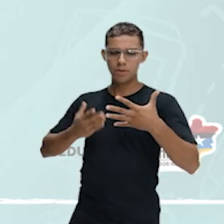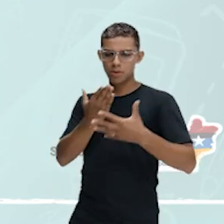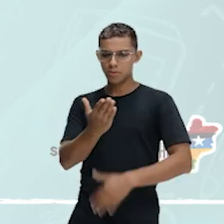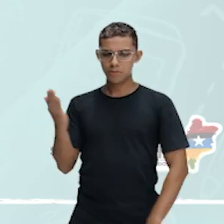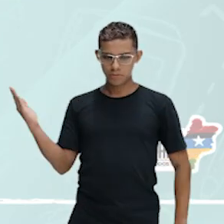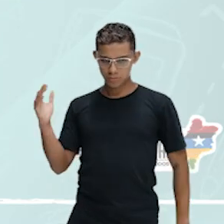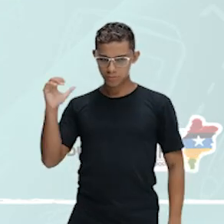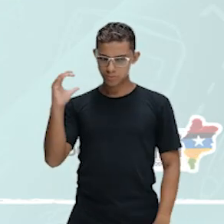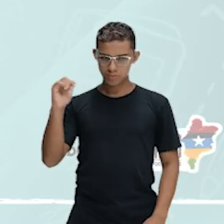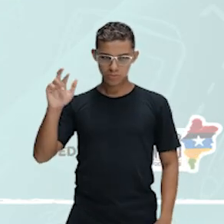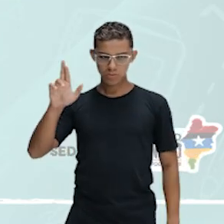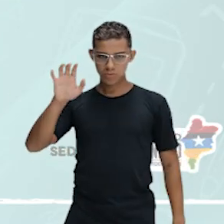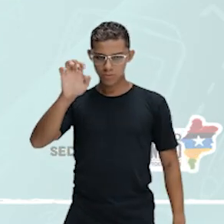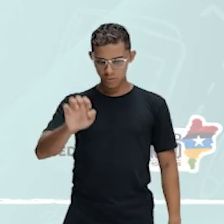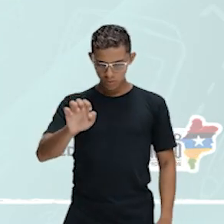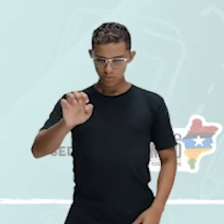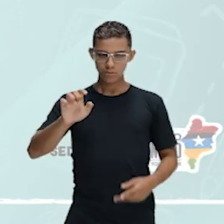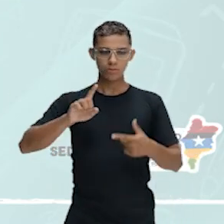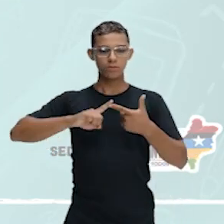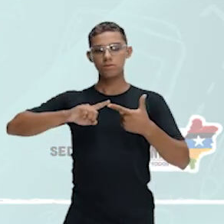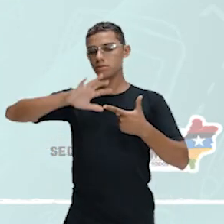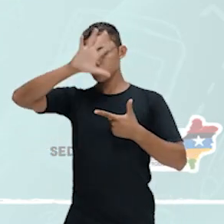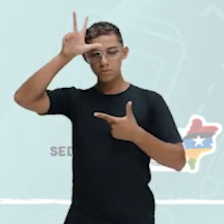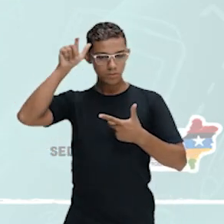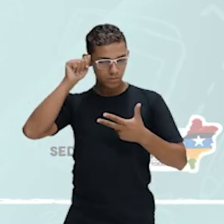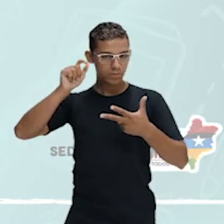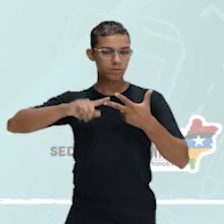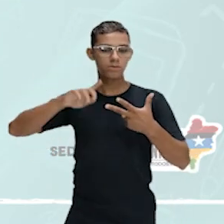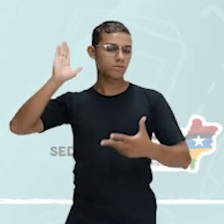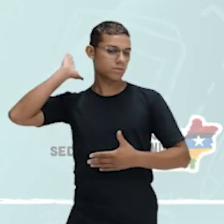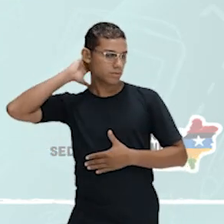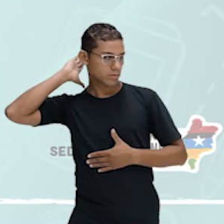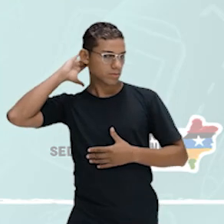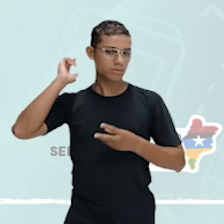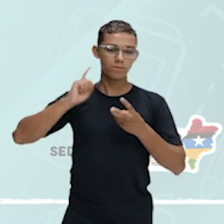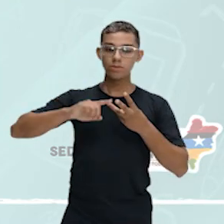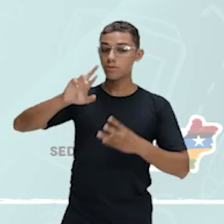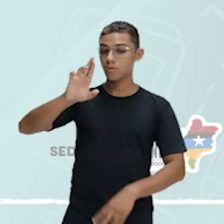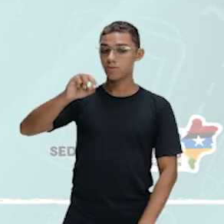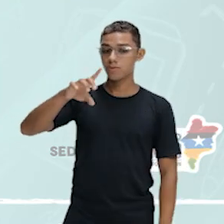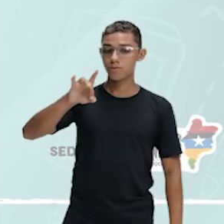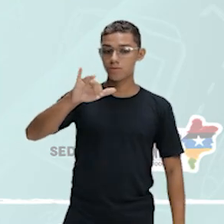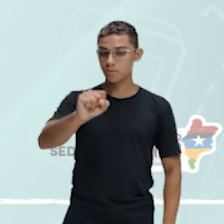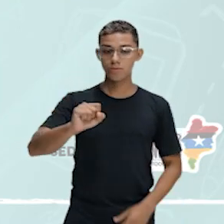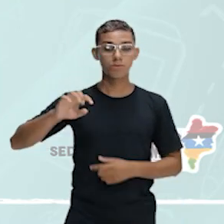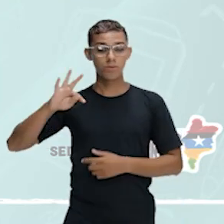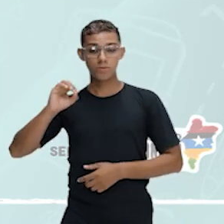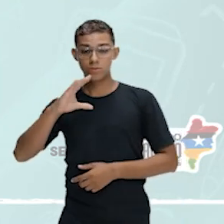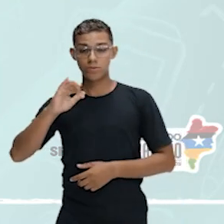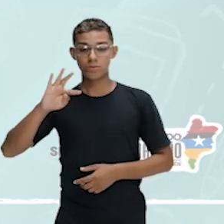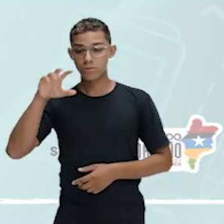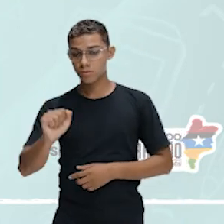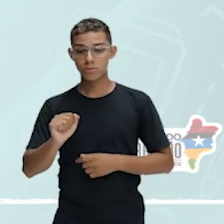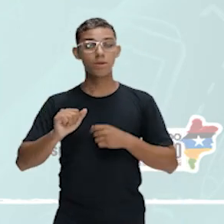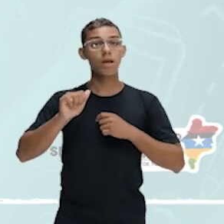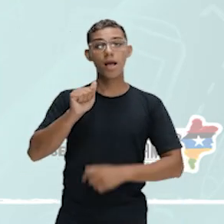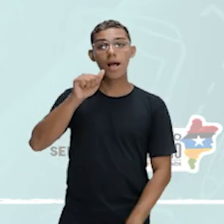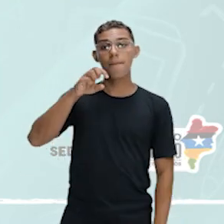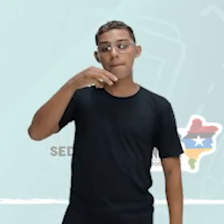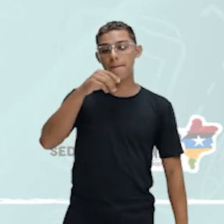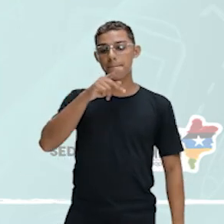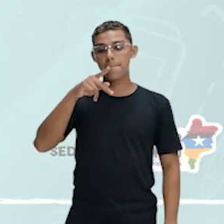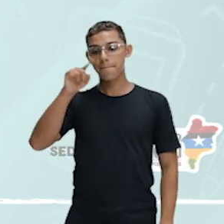Aí nós vamos encontrar o domínio amazônico no Acre, Amazonas, Pará, Rondônia, Tocantins, Amapá e